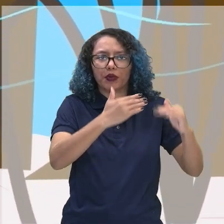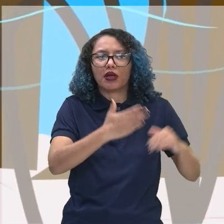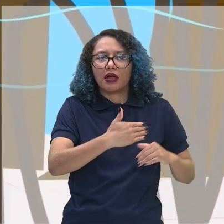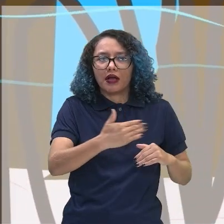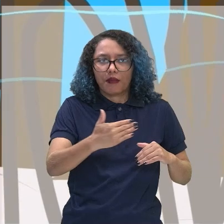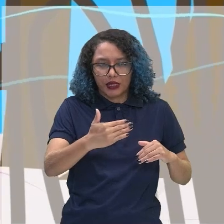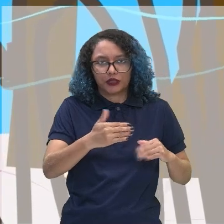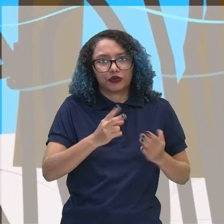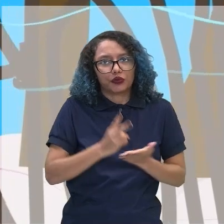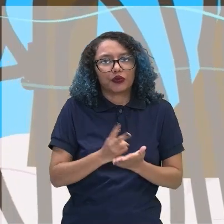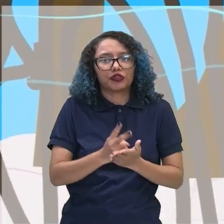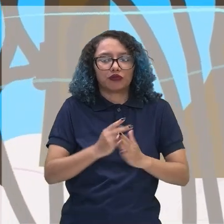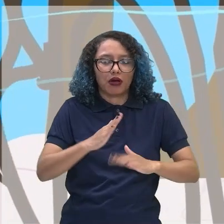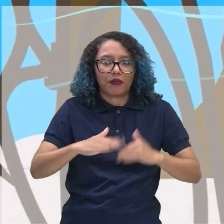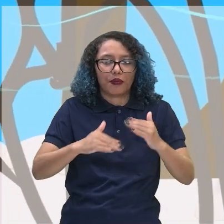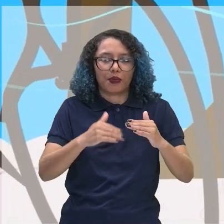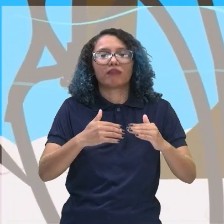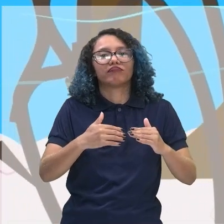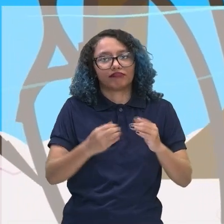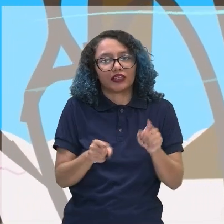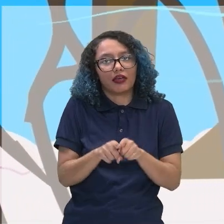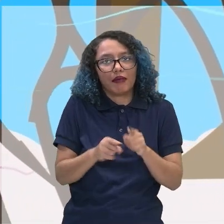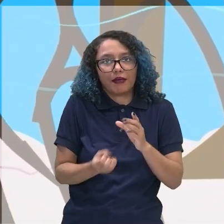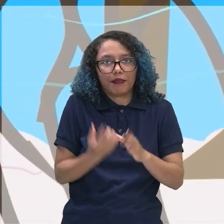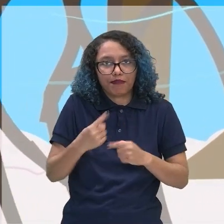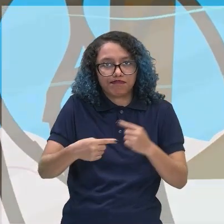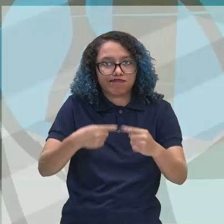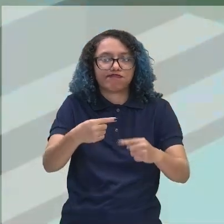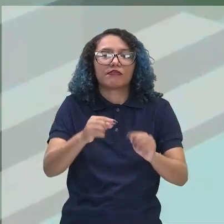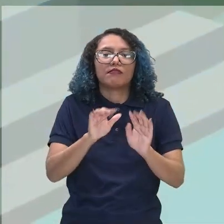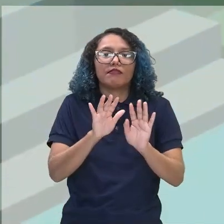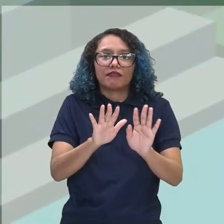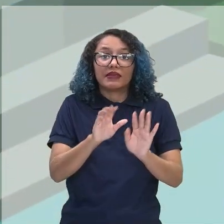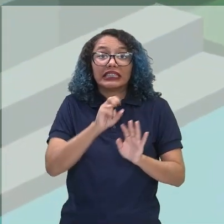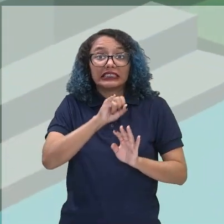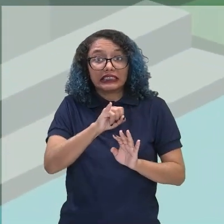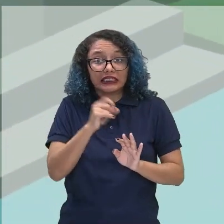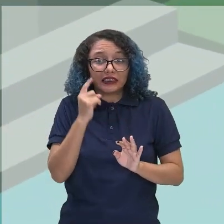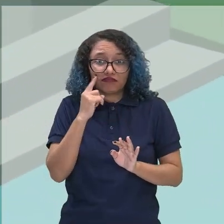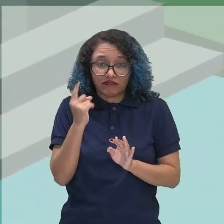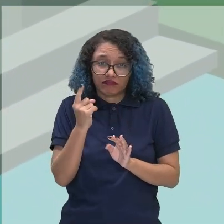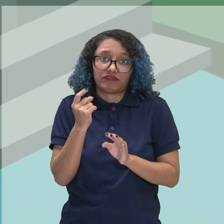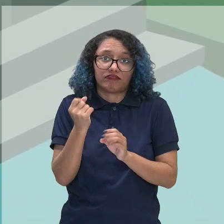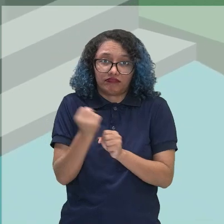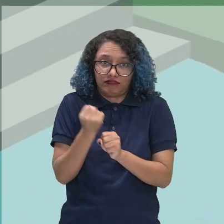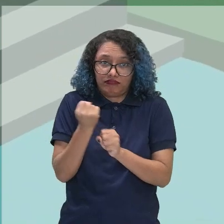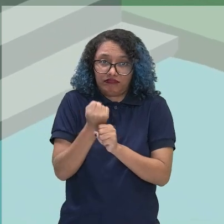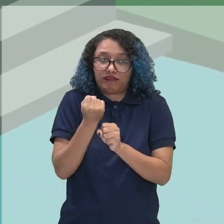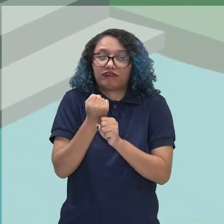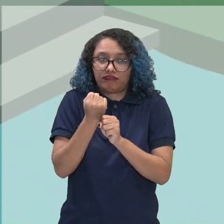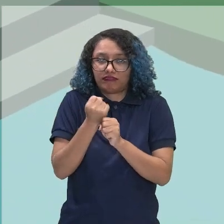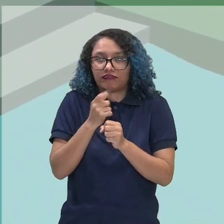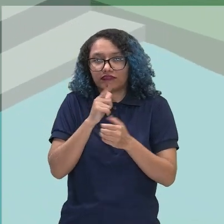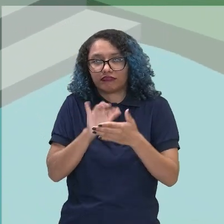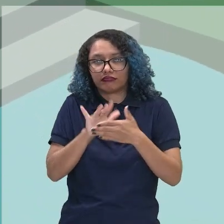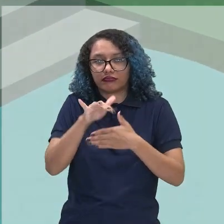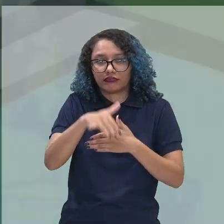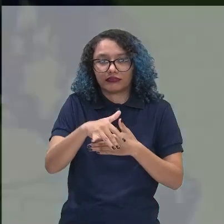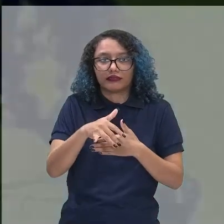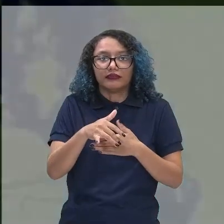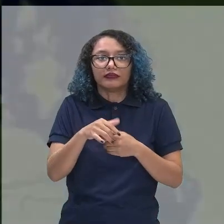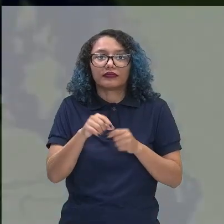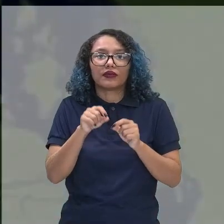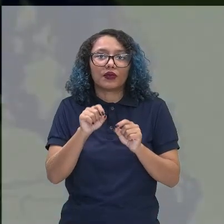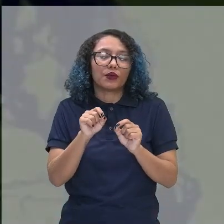subir o rio para se reproduzirem. No entanto, quando uma hidrelétrica é instalada, é preciso construir uma barragem